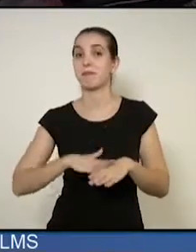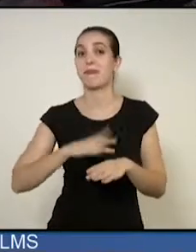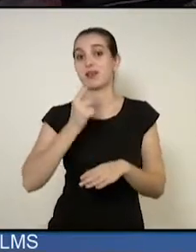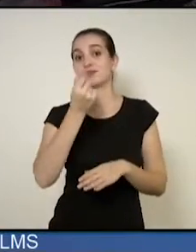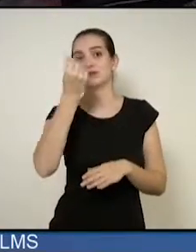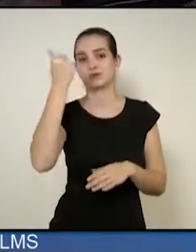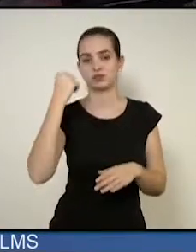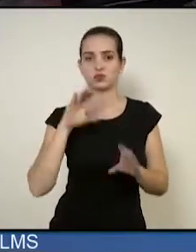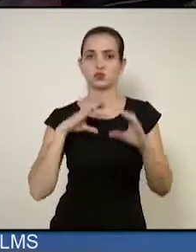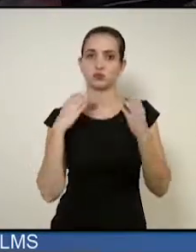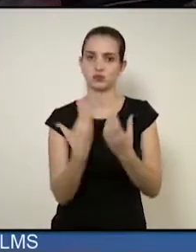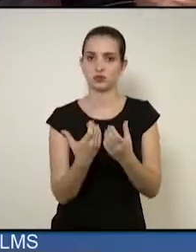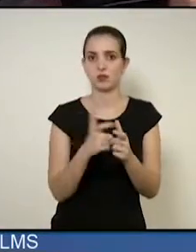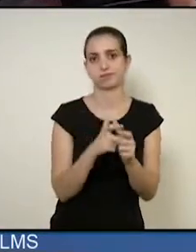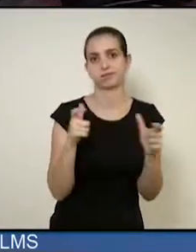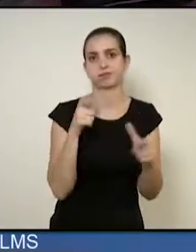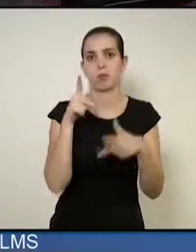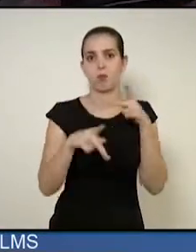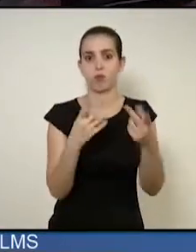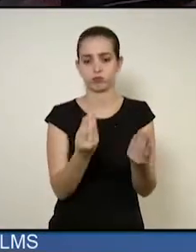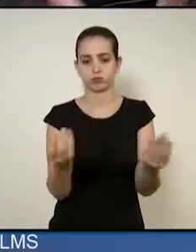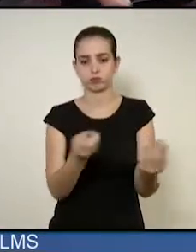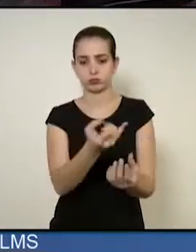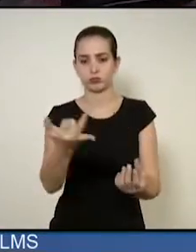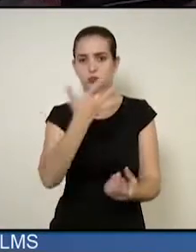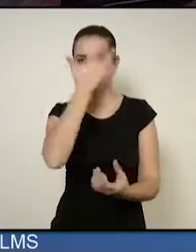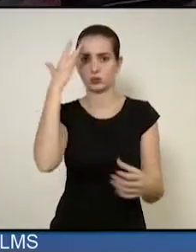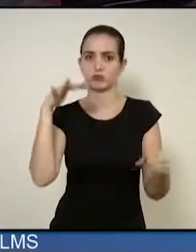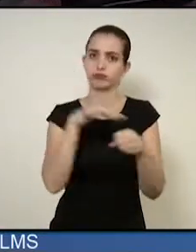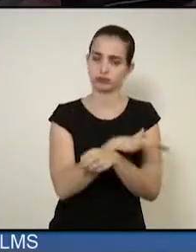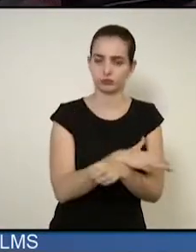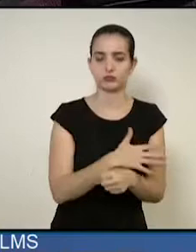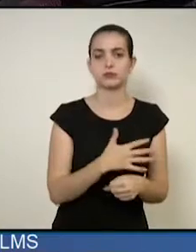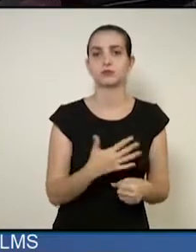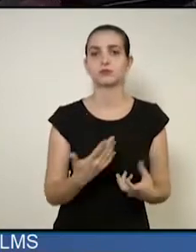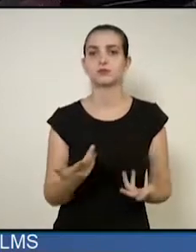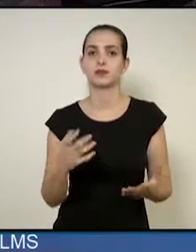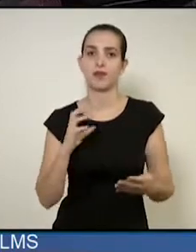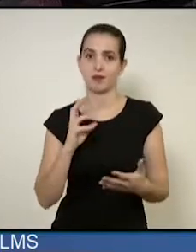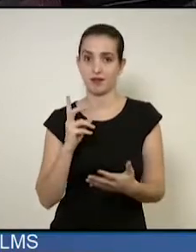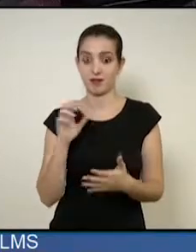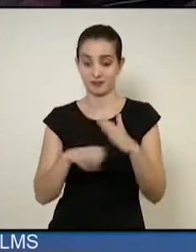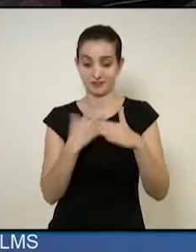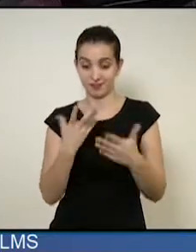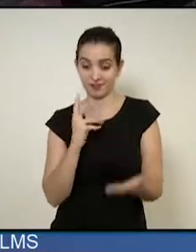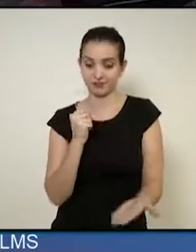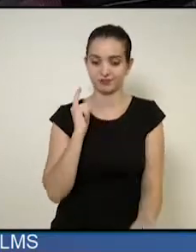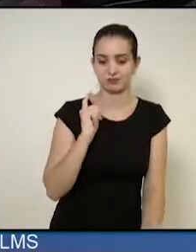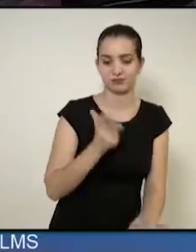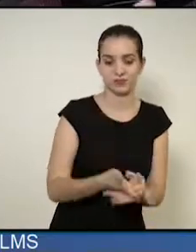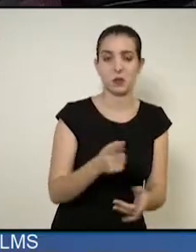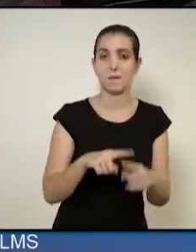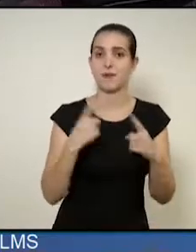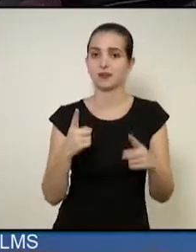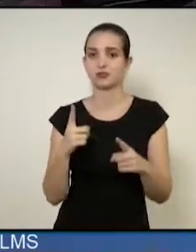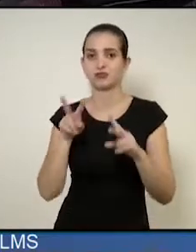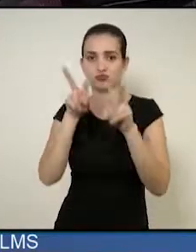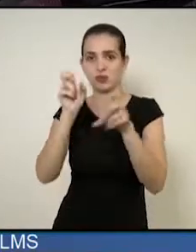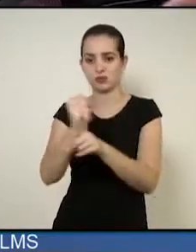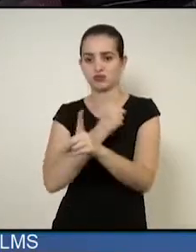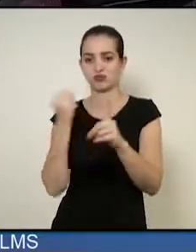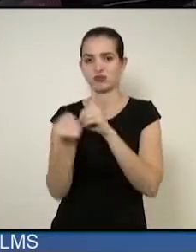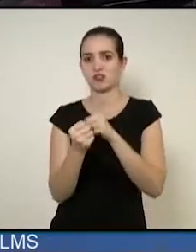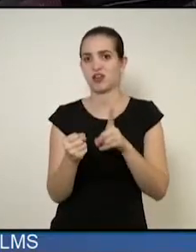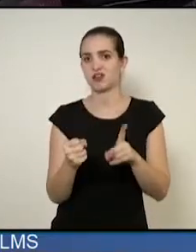em comunidades mais populosas, em grandes cidades, etc. Então, elas não estão interessadas na questão social,